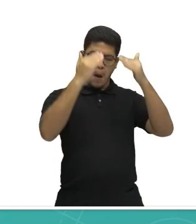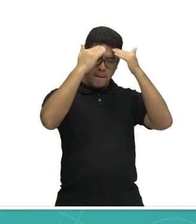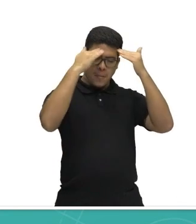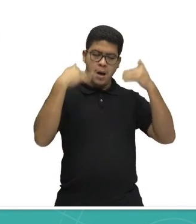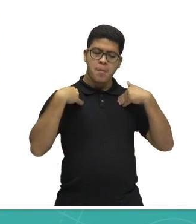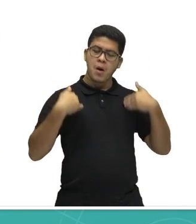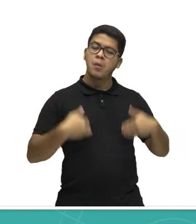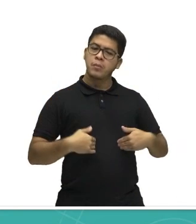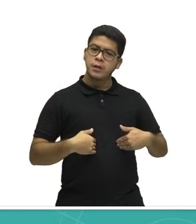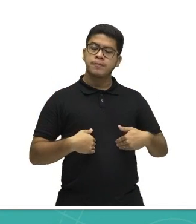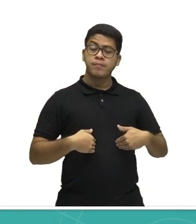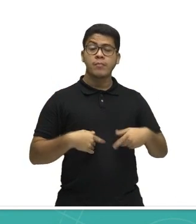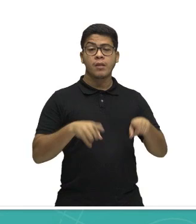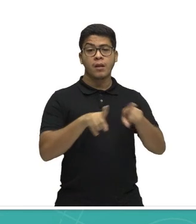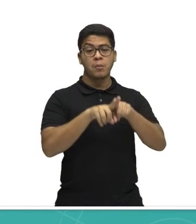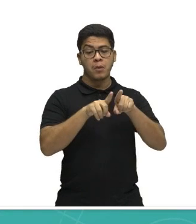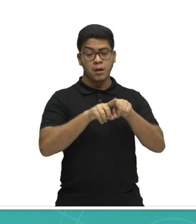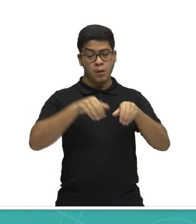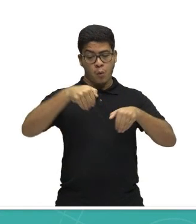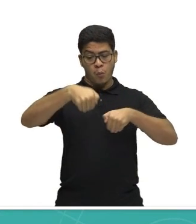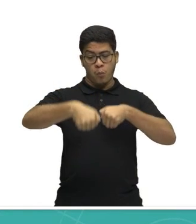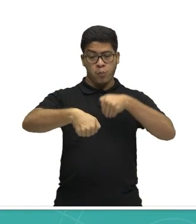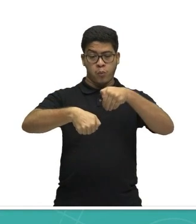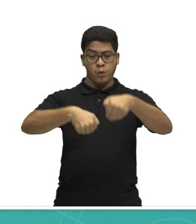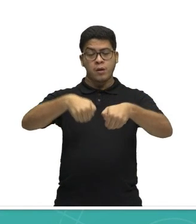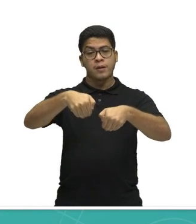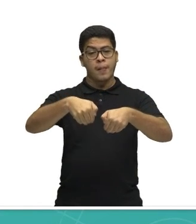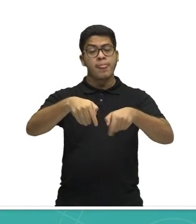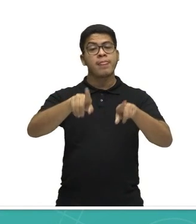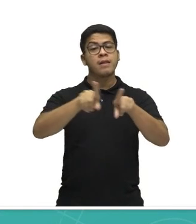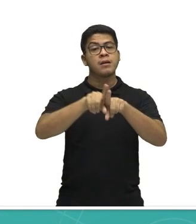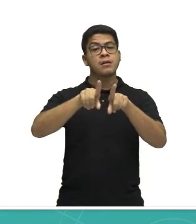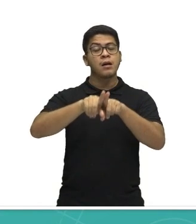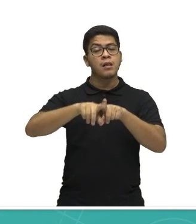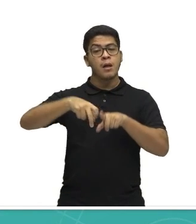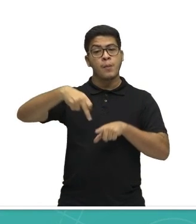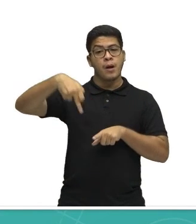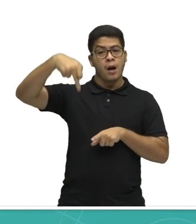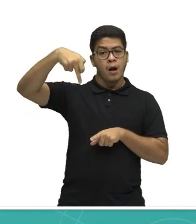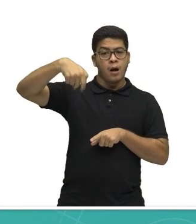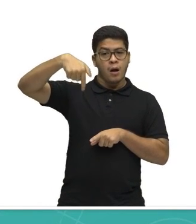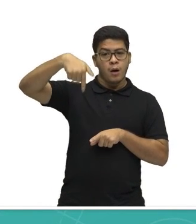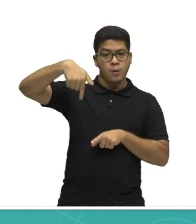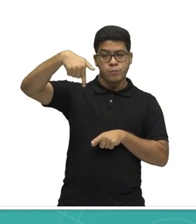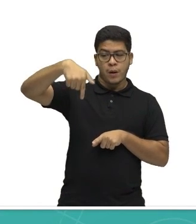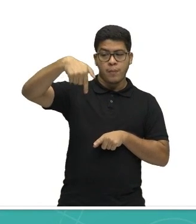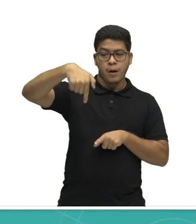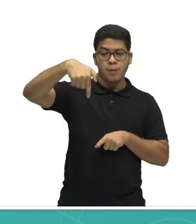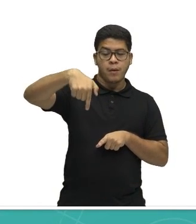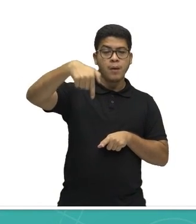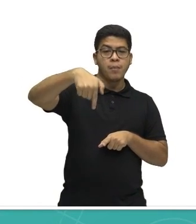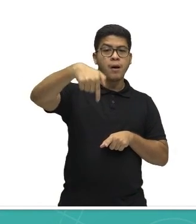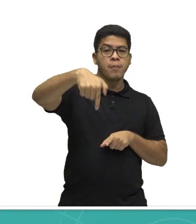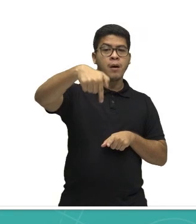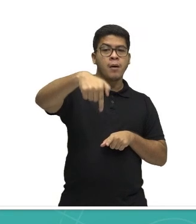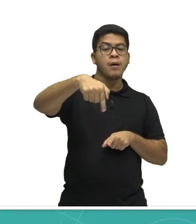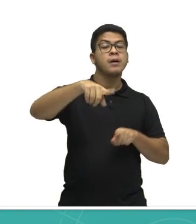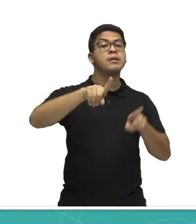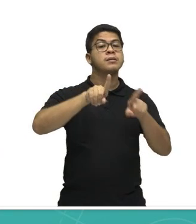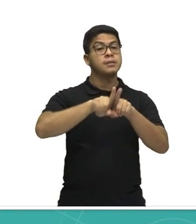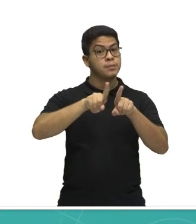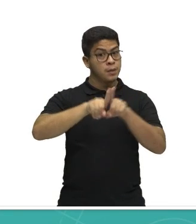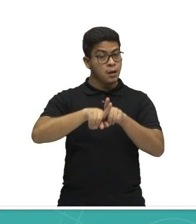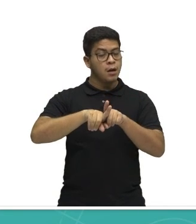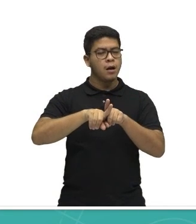Curupira. Nós também temos no Brasil a lenda do Saci Pererê, que eu acho que vocês já ouviram falar, que é um menino muito, faz